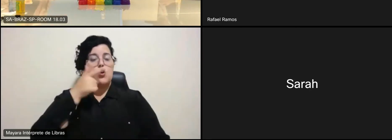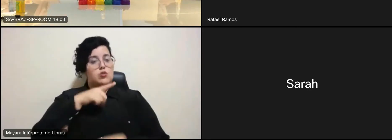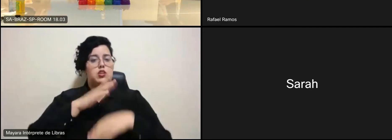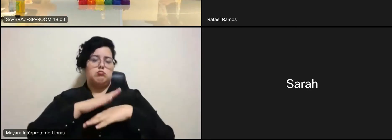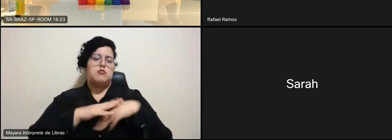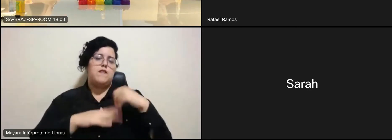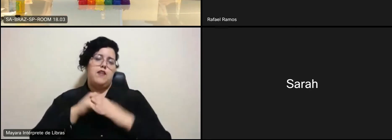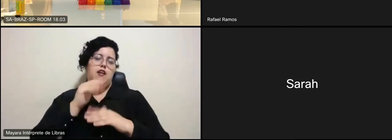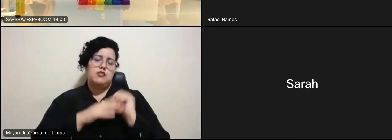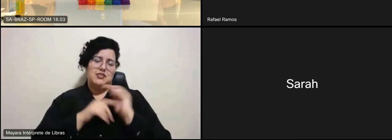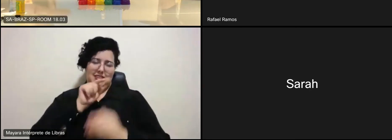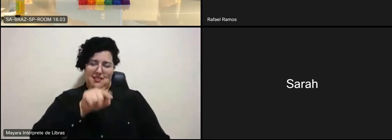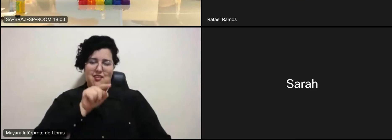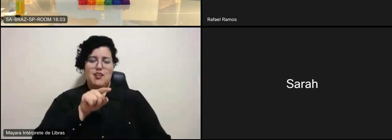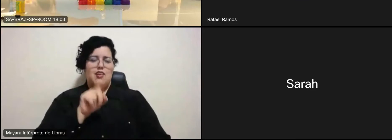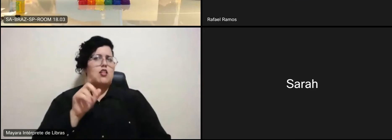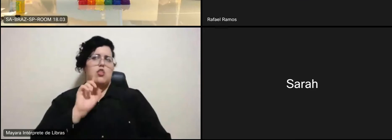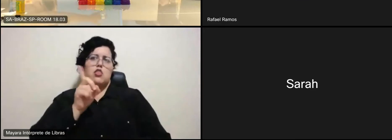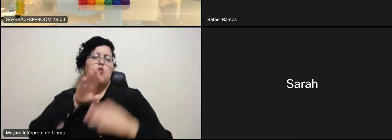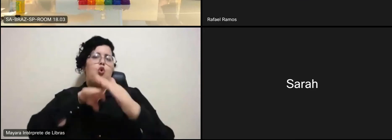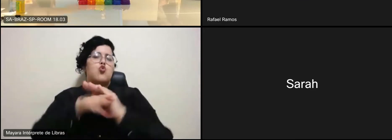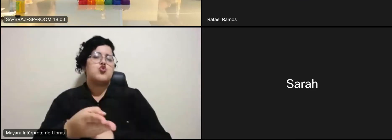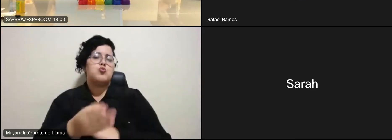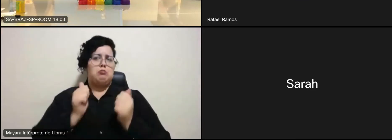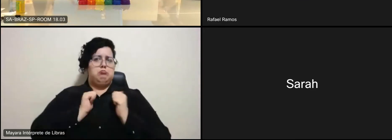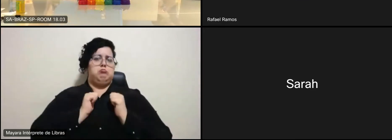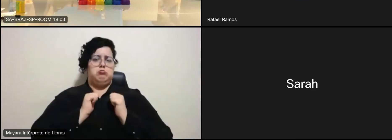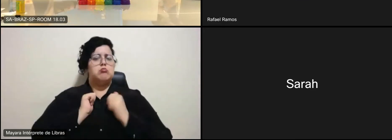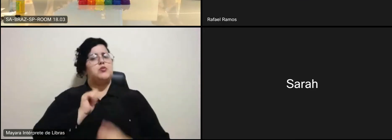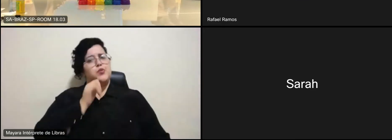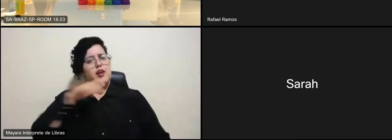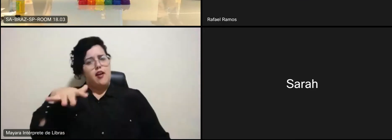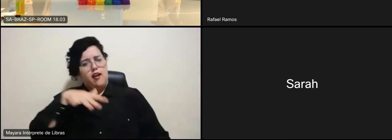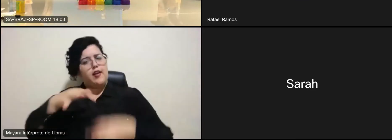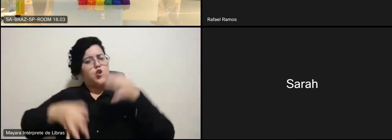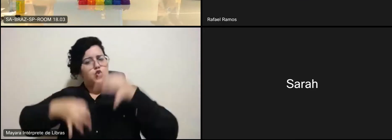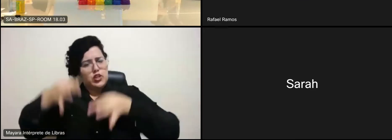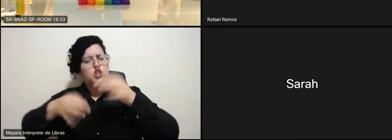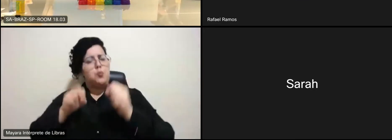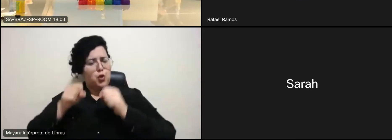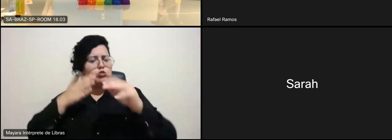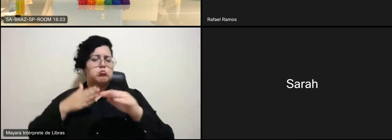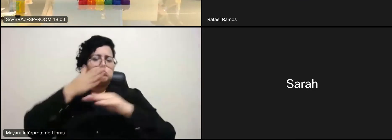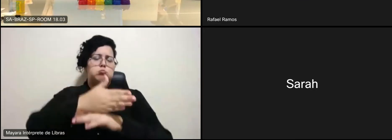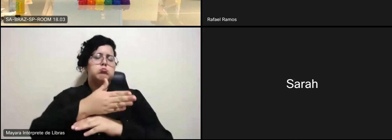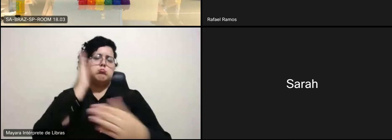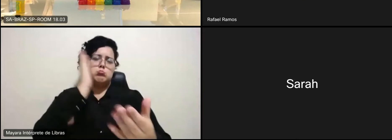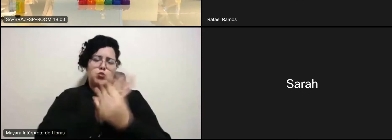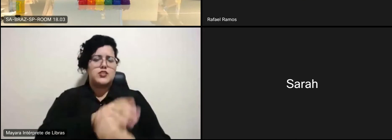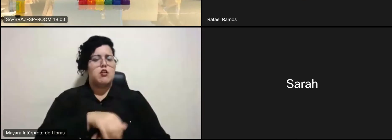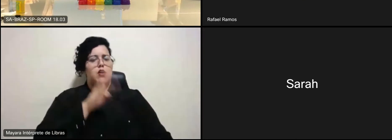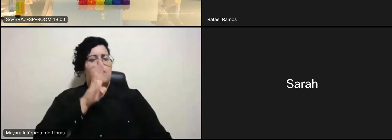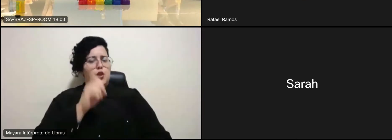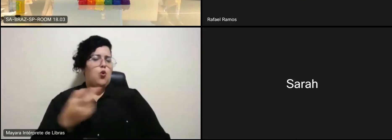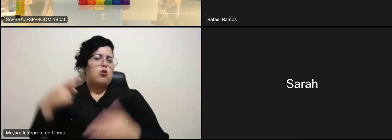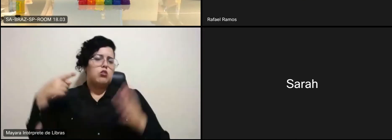espectador não seja parte do nosso dia a dia, que a gente possa ir para o jurídico, a gente possa ir para uma delegacia, a gente pode intervir, por exemplo, para